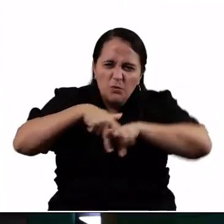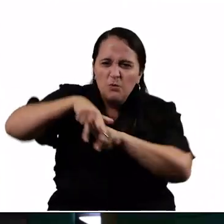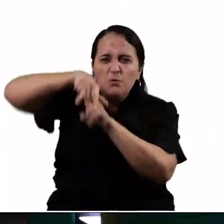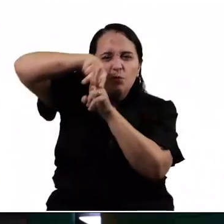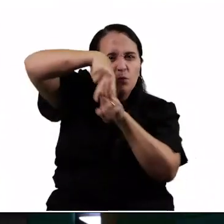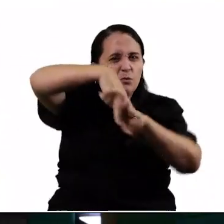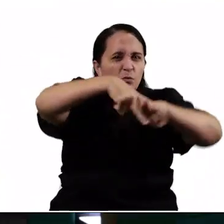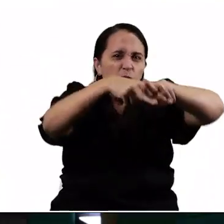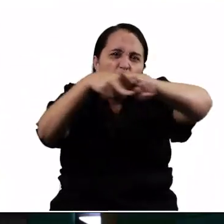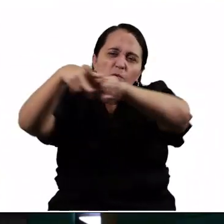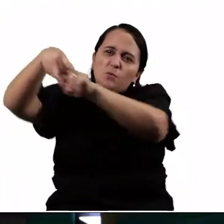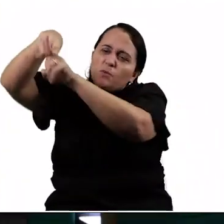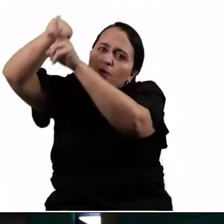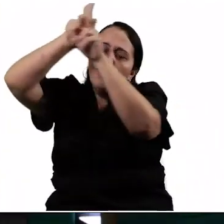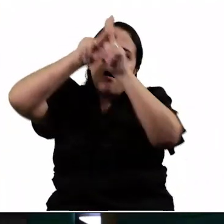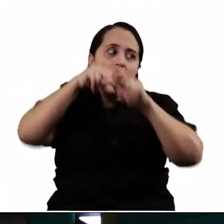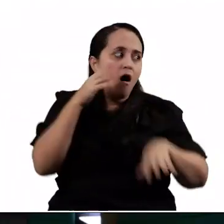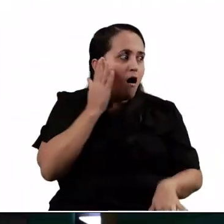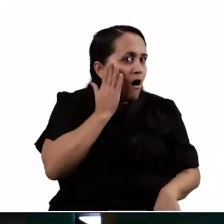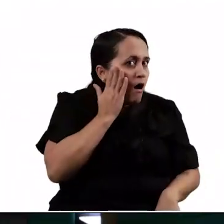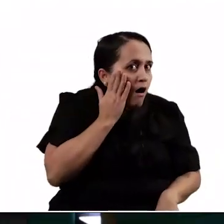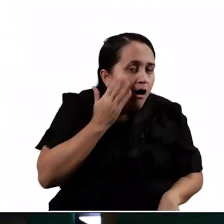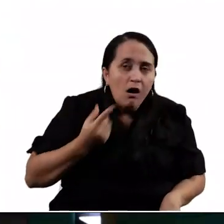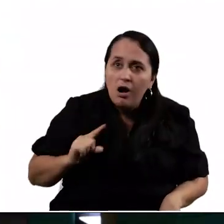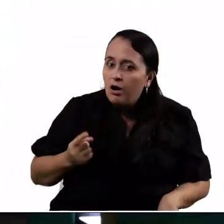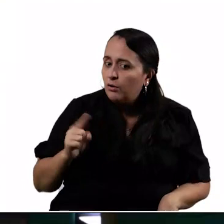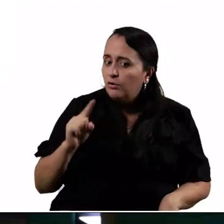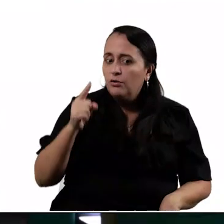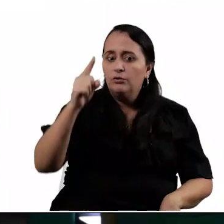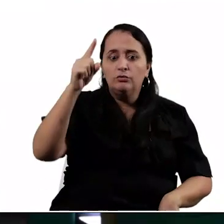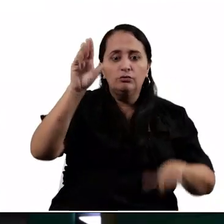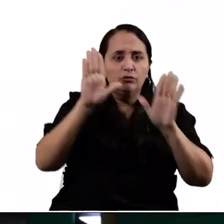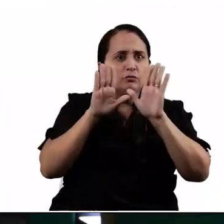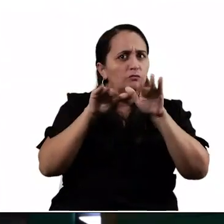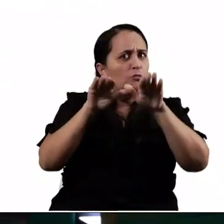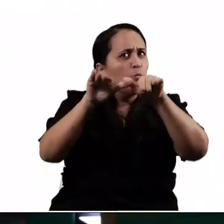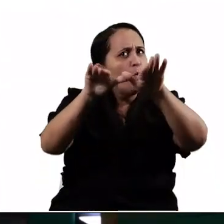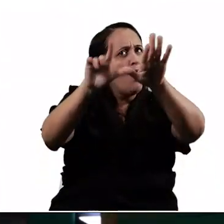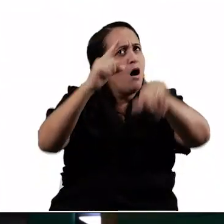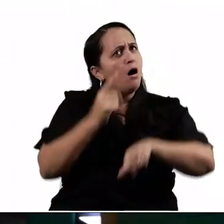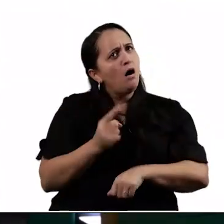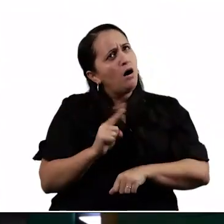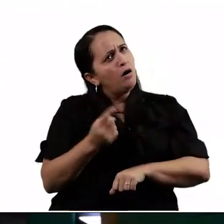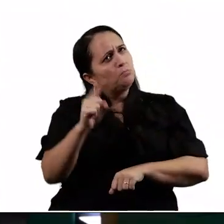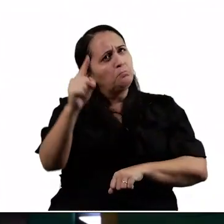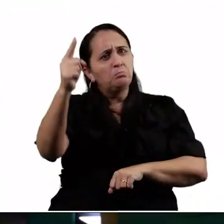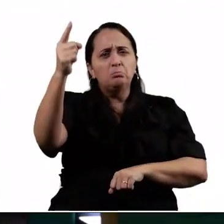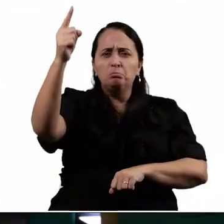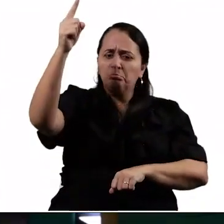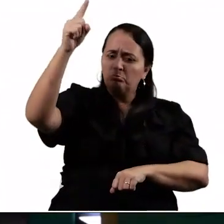montado na vassoura passando pela chaminé estava voando gente voando